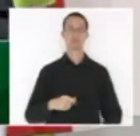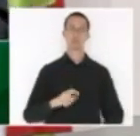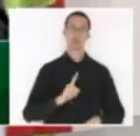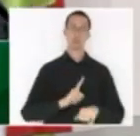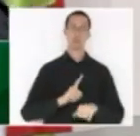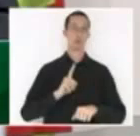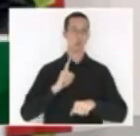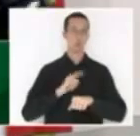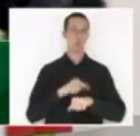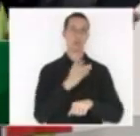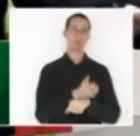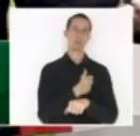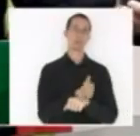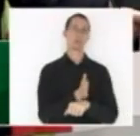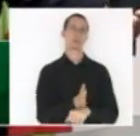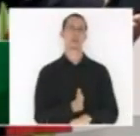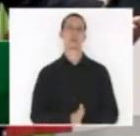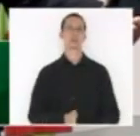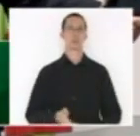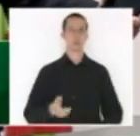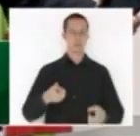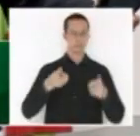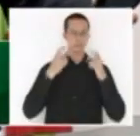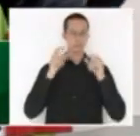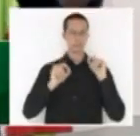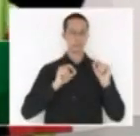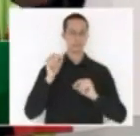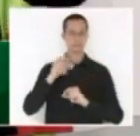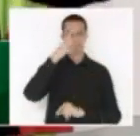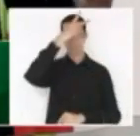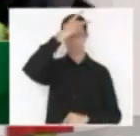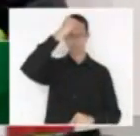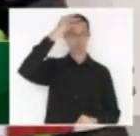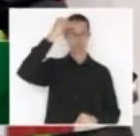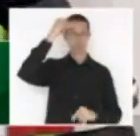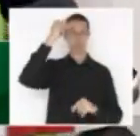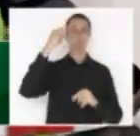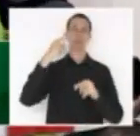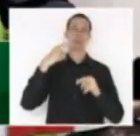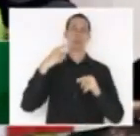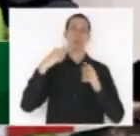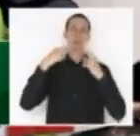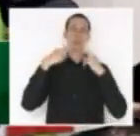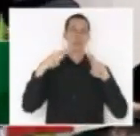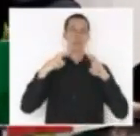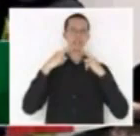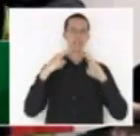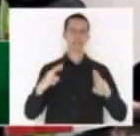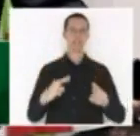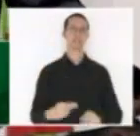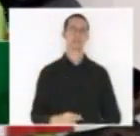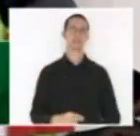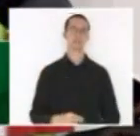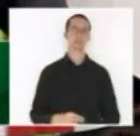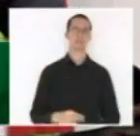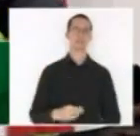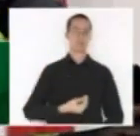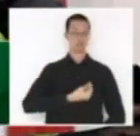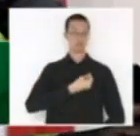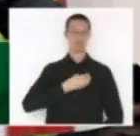nós percebemos que os nossos prefeitos reclamam e estão aqui